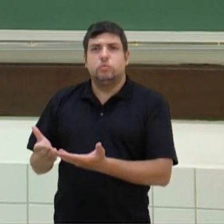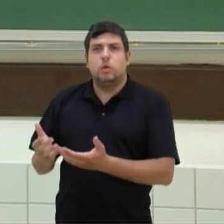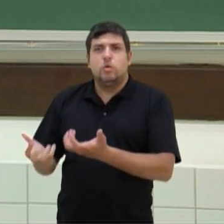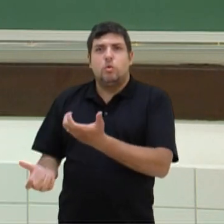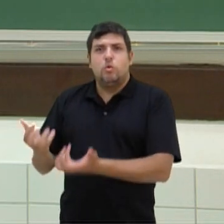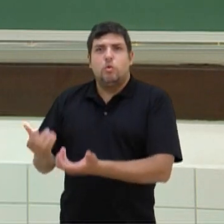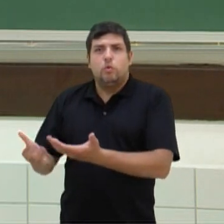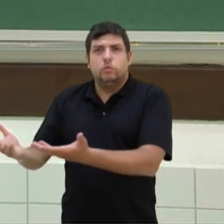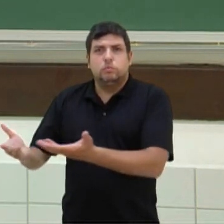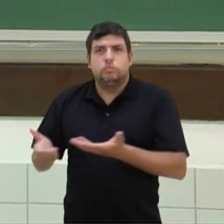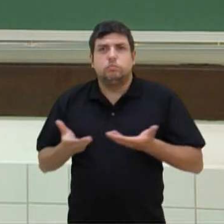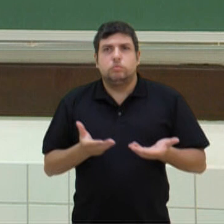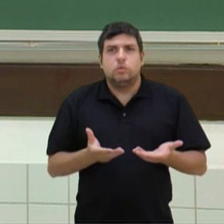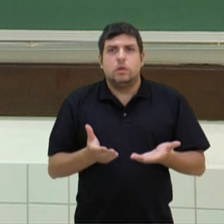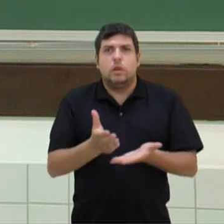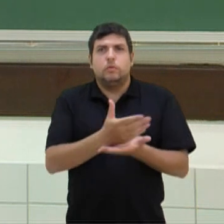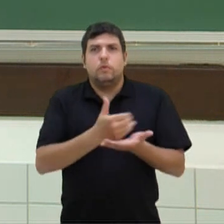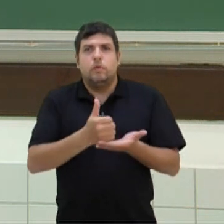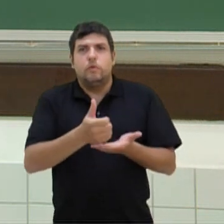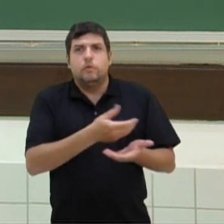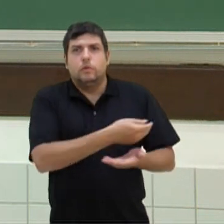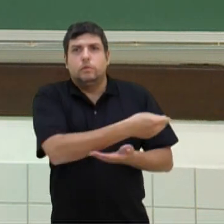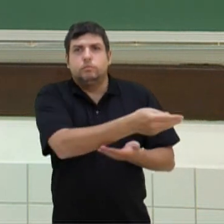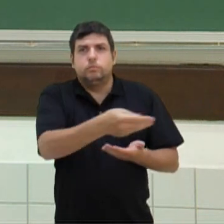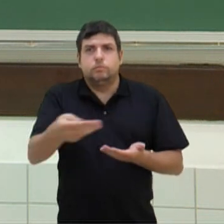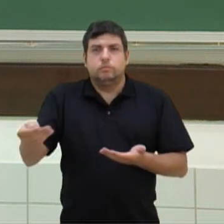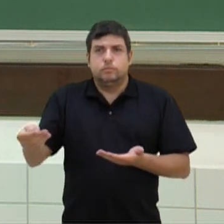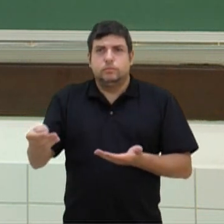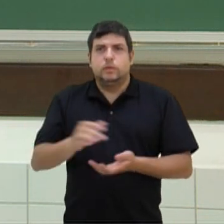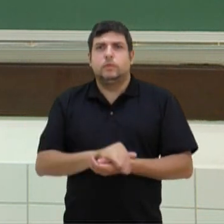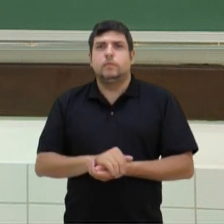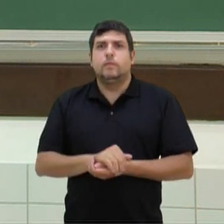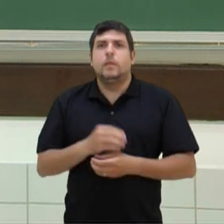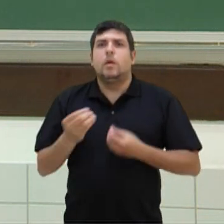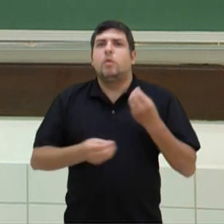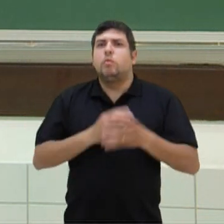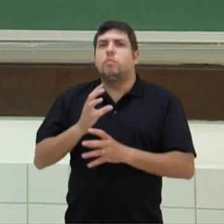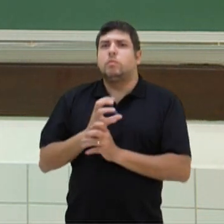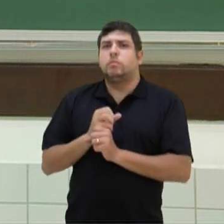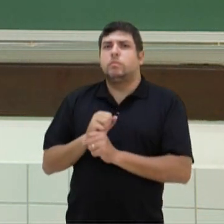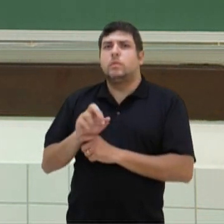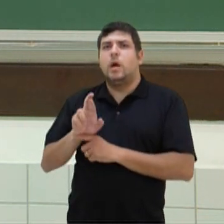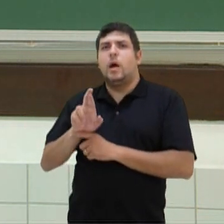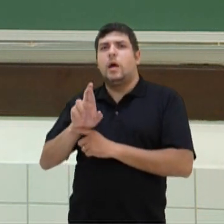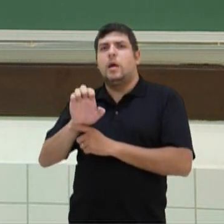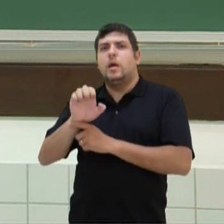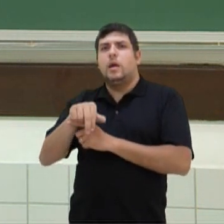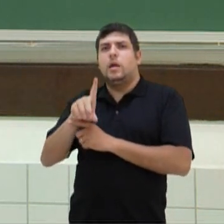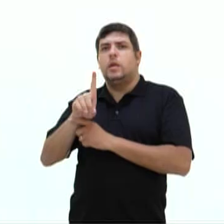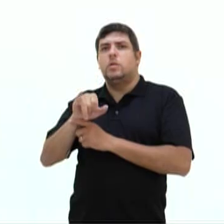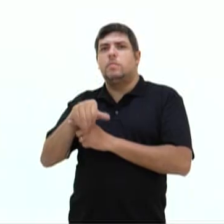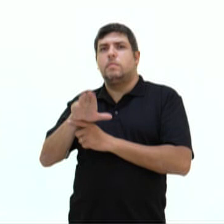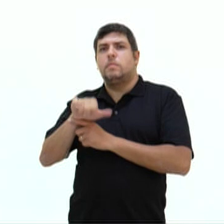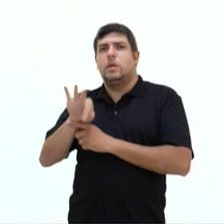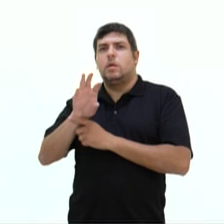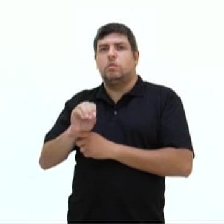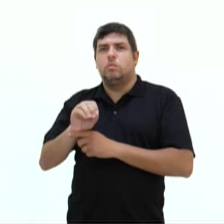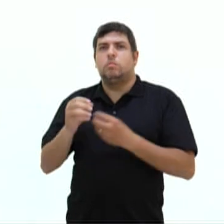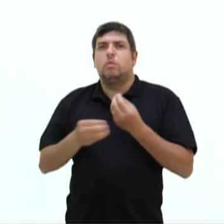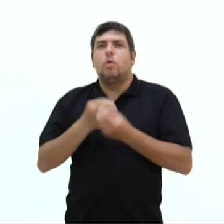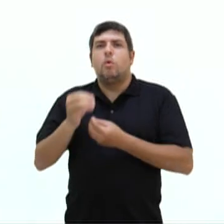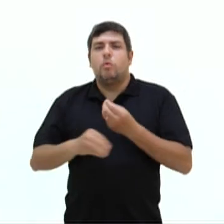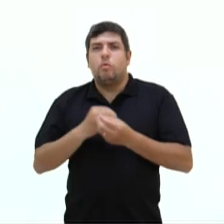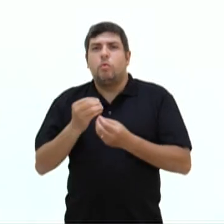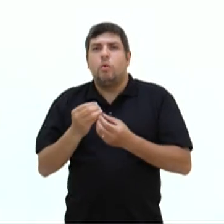forno e servir. Tá? Então, a gente vai calcular o rendimento desse nosso bolo. Tá? Então, 310 gramas é